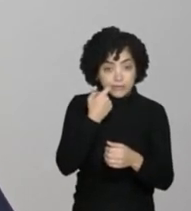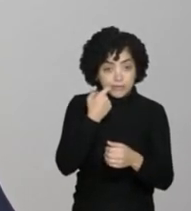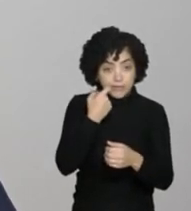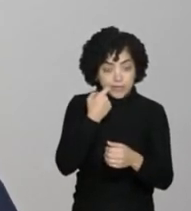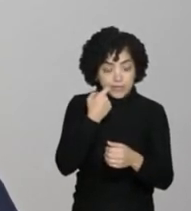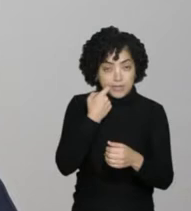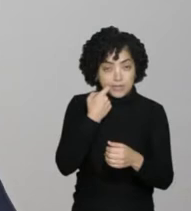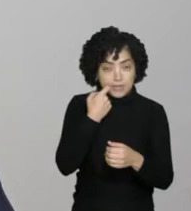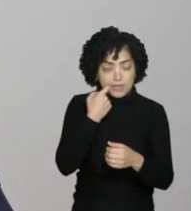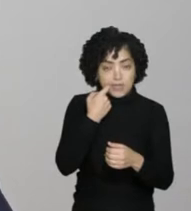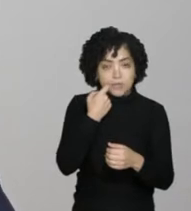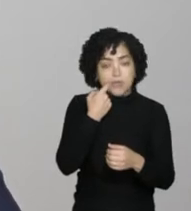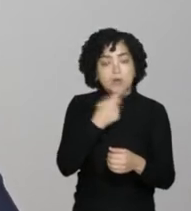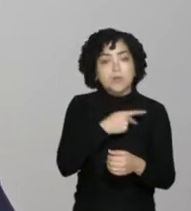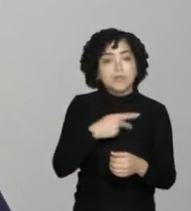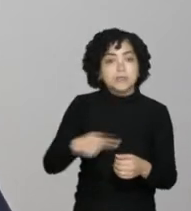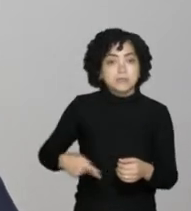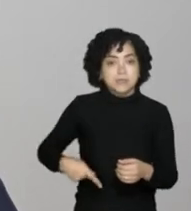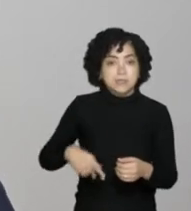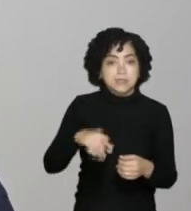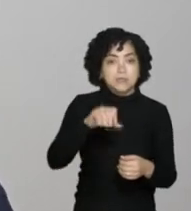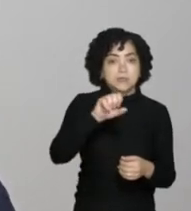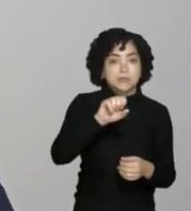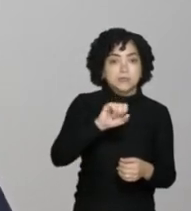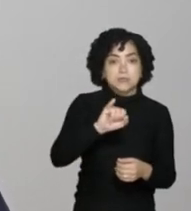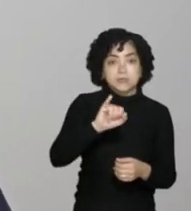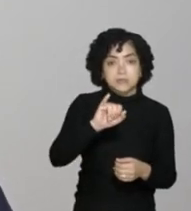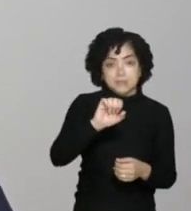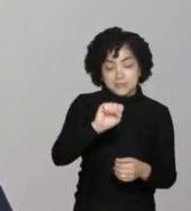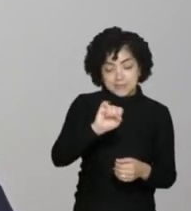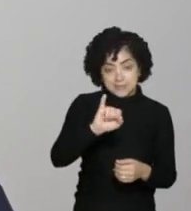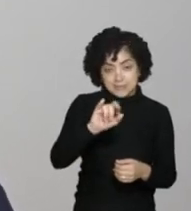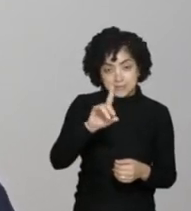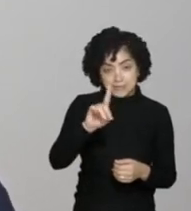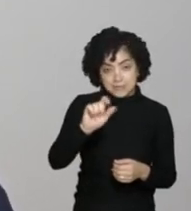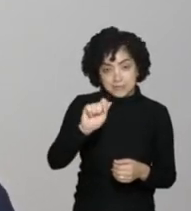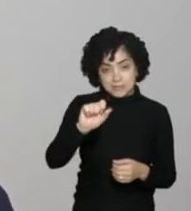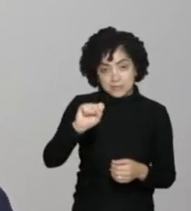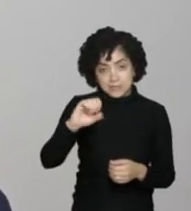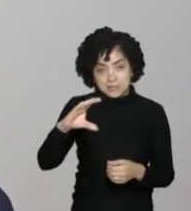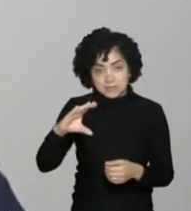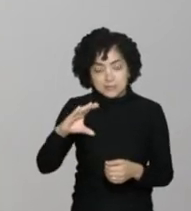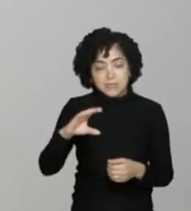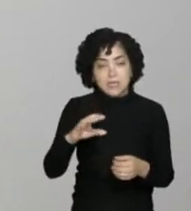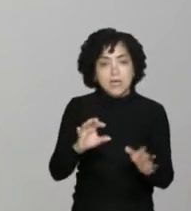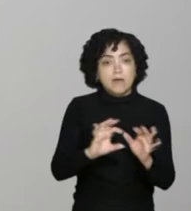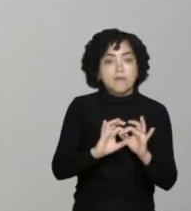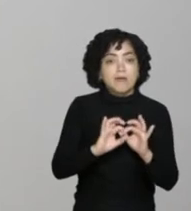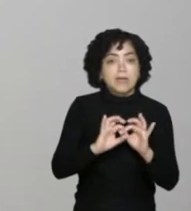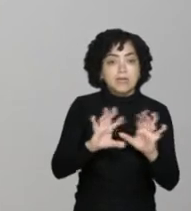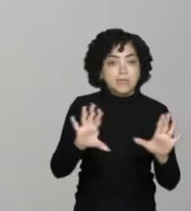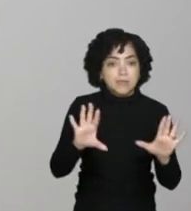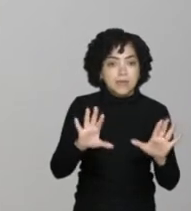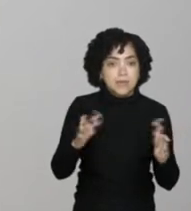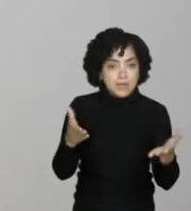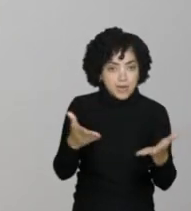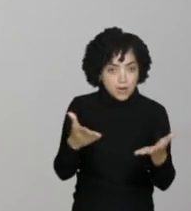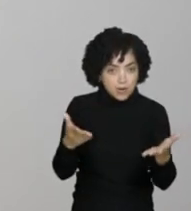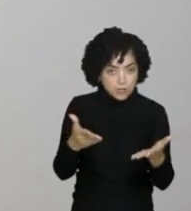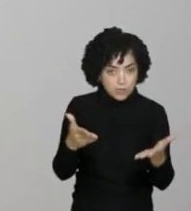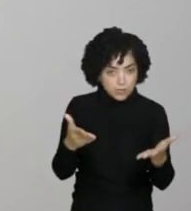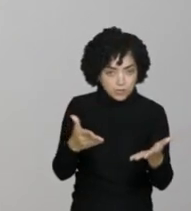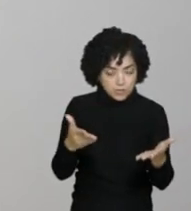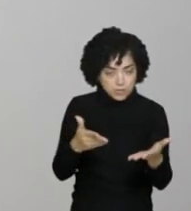da SIDASC, o Júnior Kuntz, vai estar lá para liberar agora oficialmente